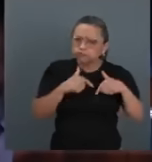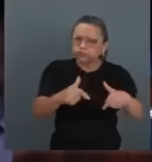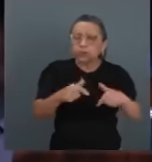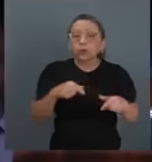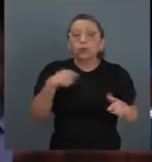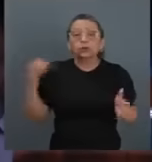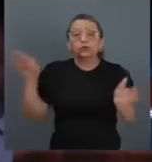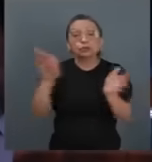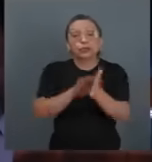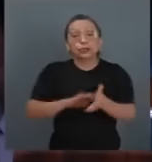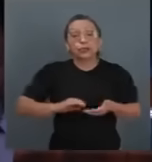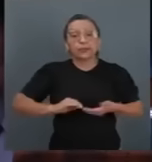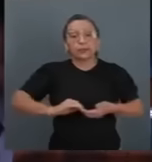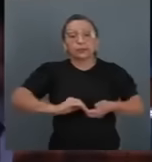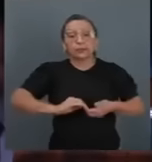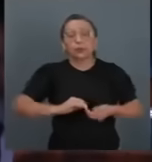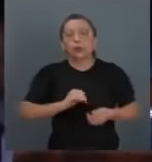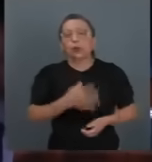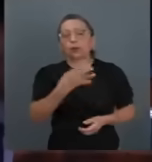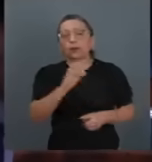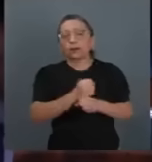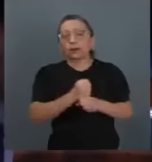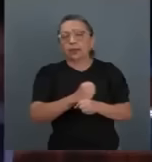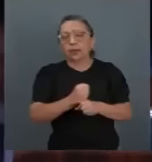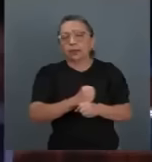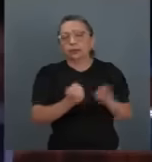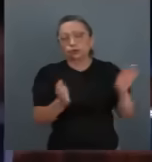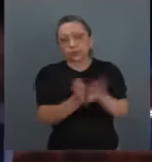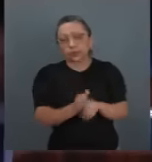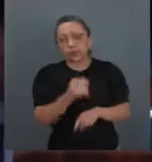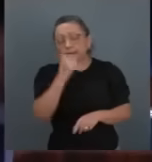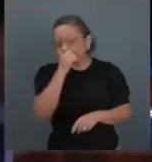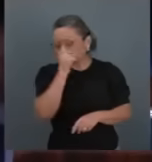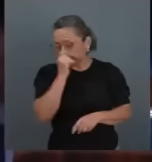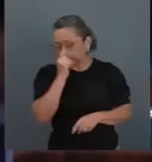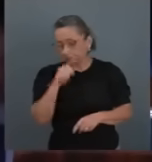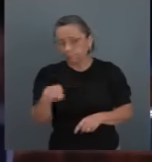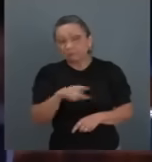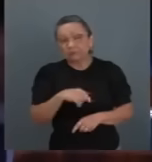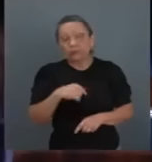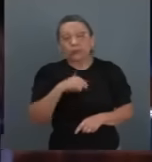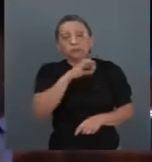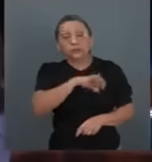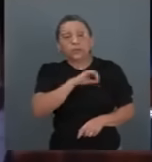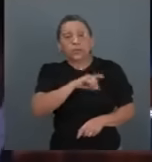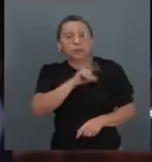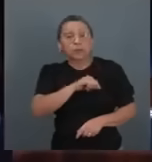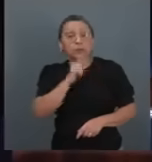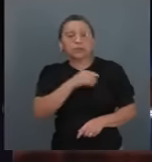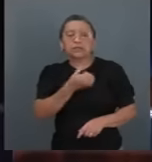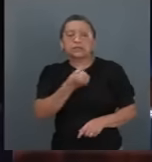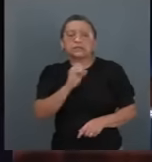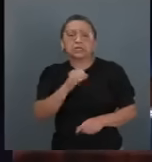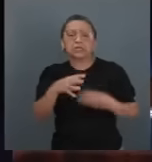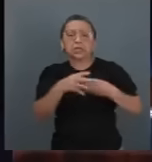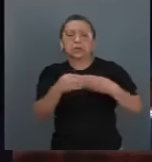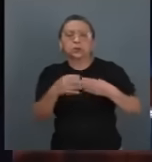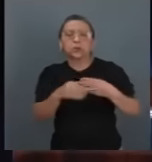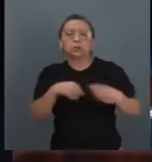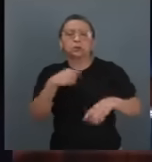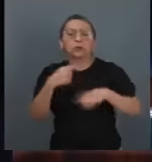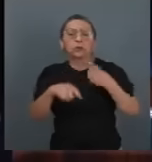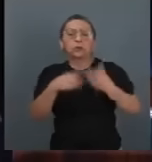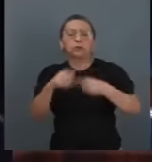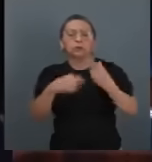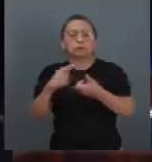no Congresso, há quase 40 anos atrás, 38, o salário mínimo valia $60. Depois que construímos